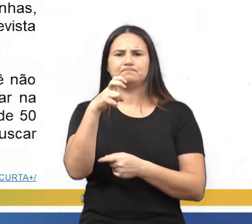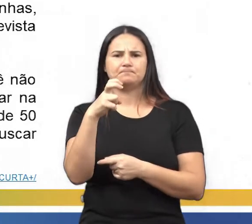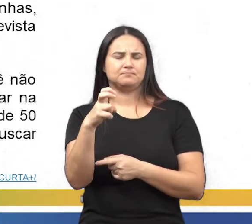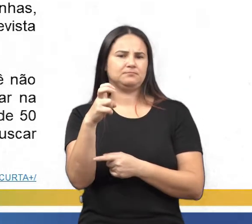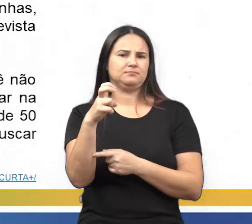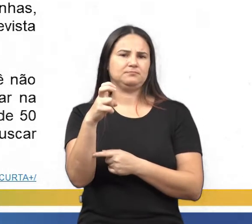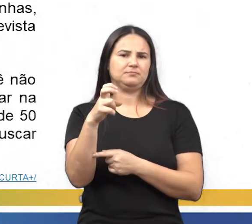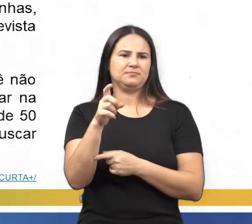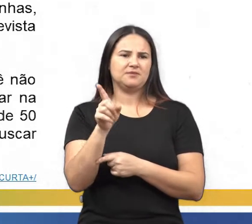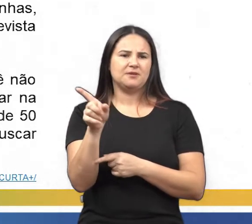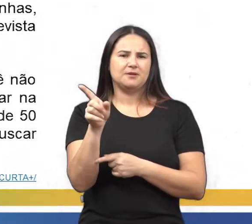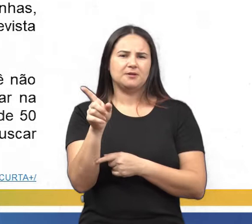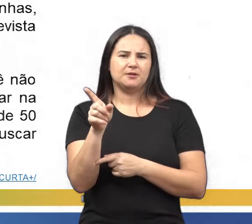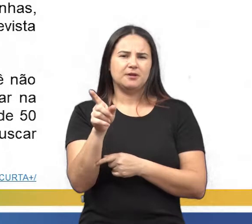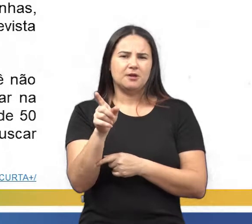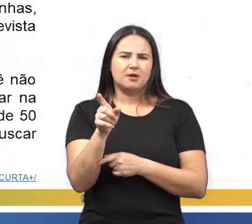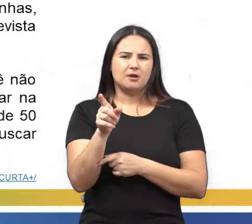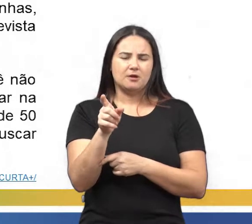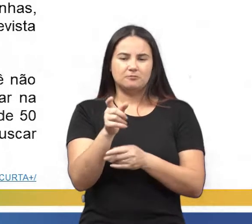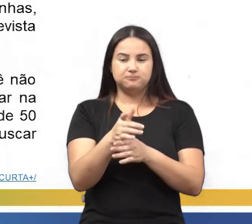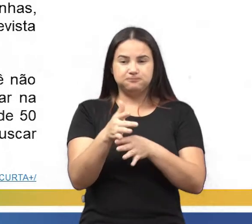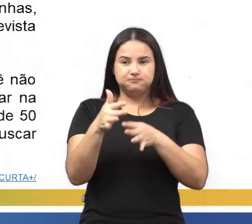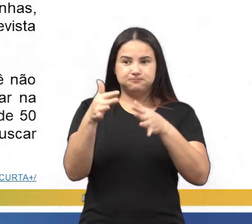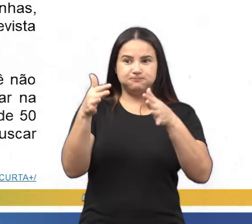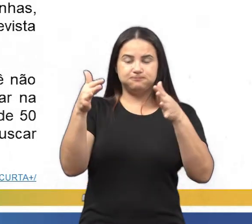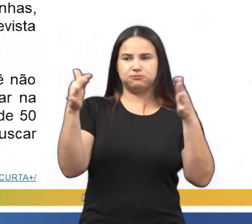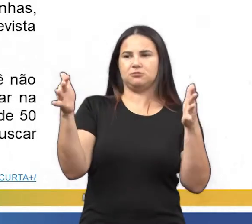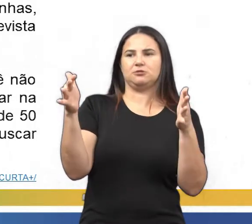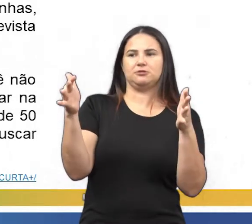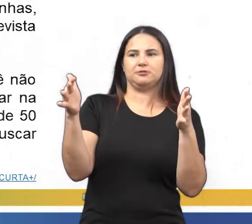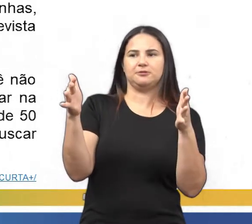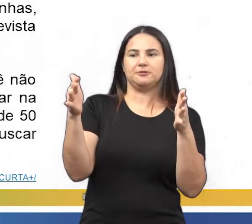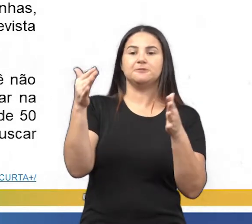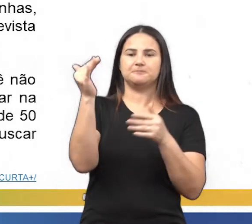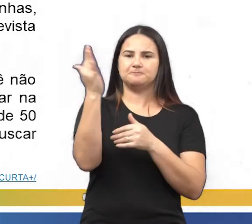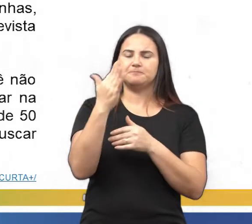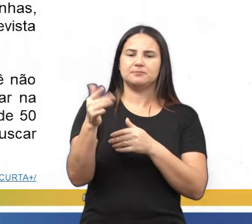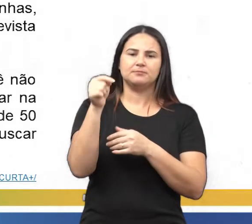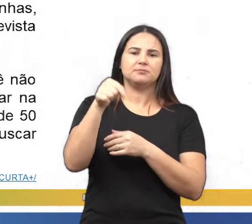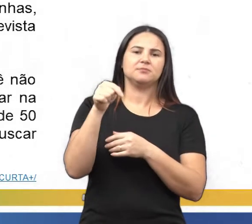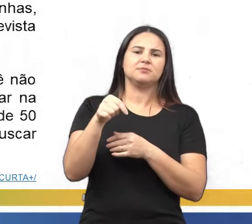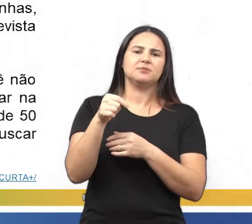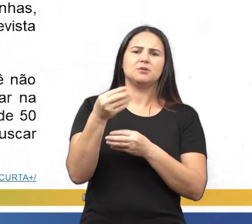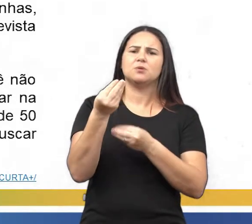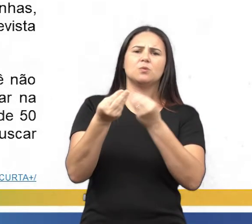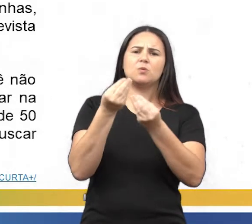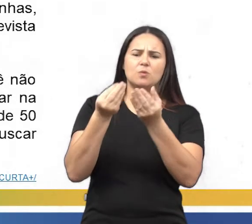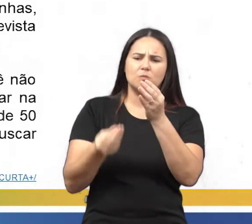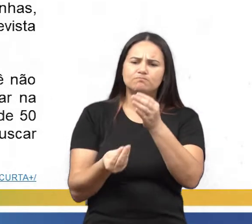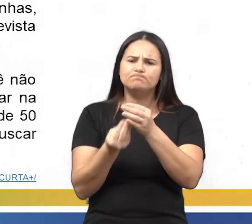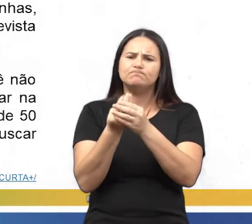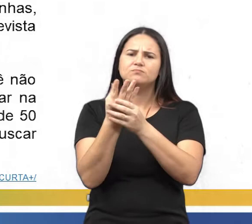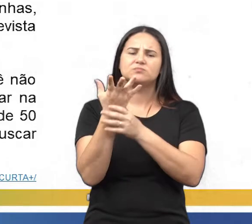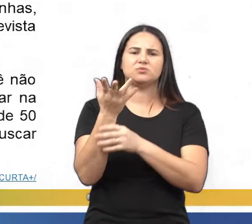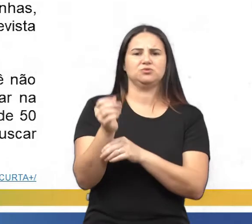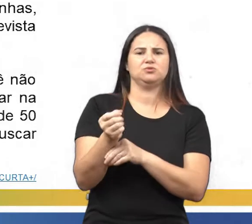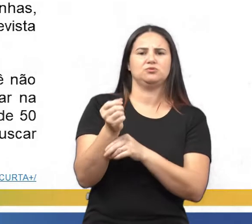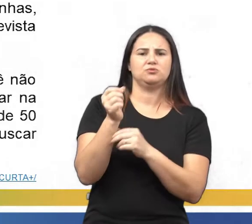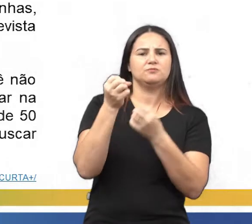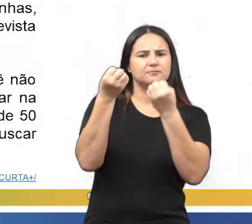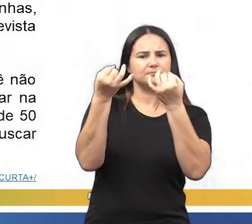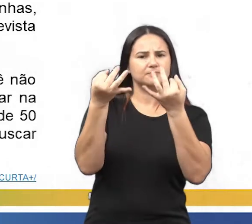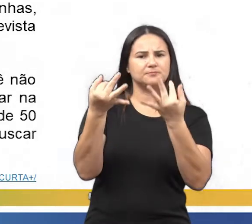o maior cartunista do Brasil relembra sua trajetória e revela segredos de sua tão